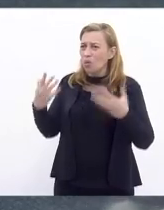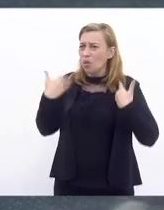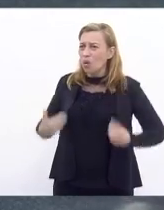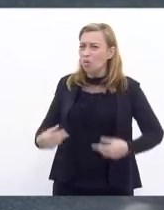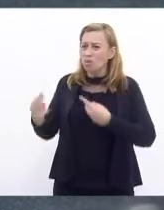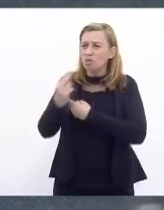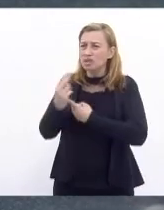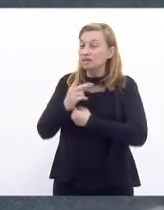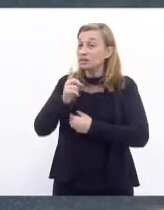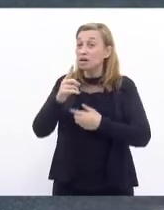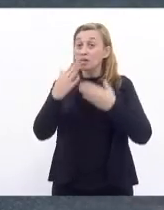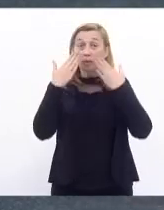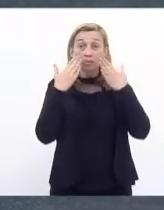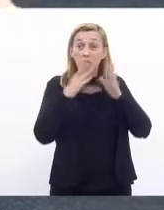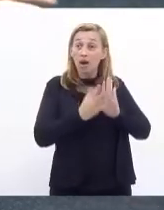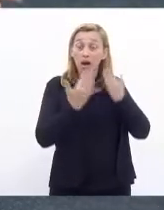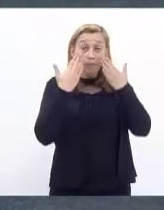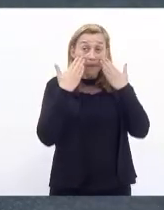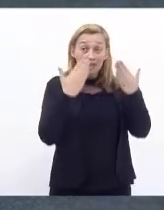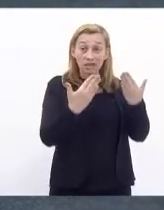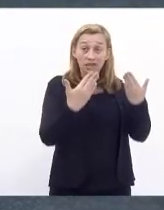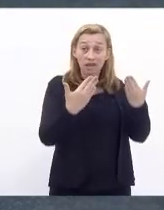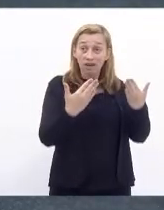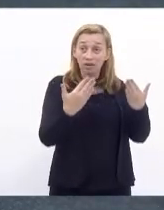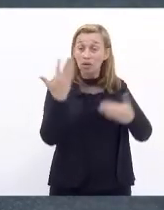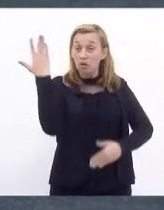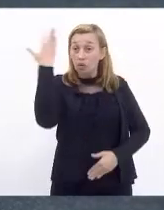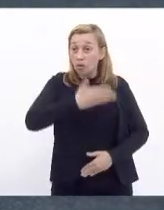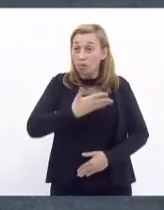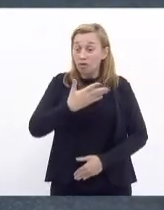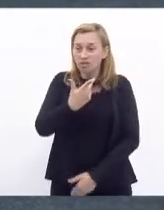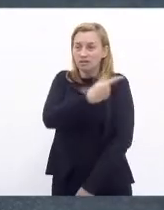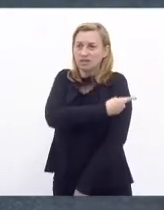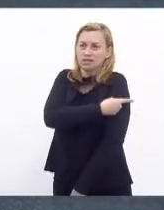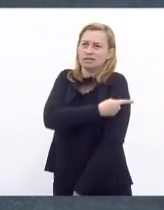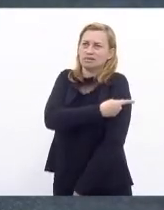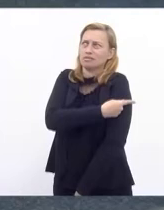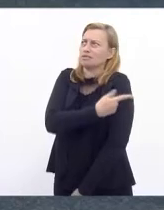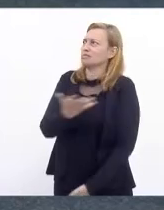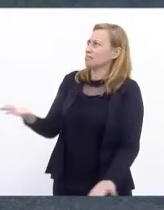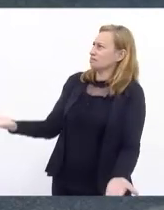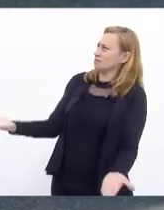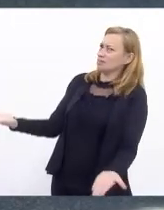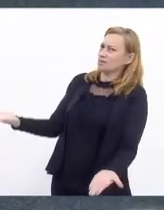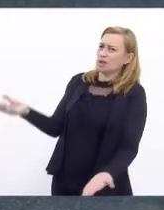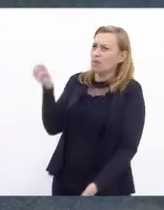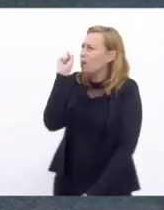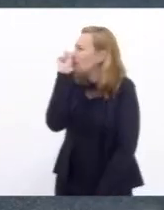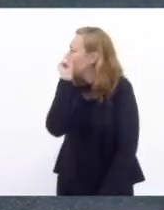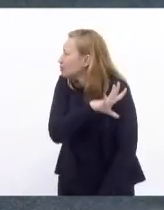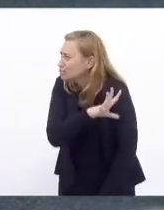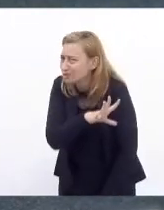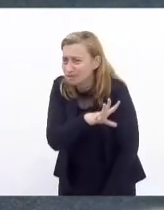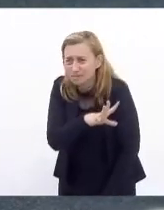porque apresentaram comprovante de vacinação. Isso é literalmente um